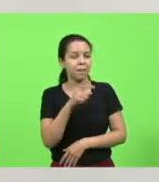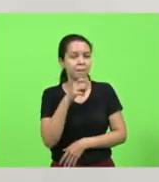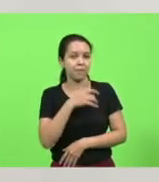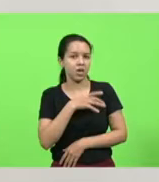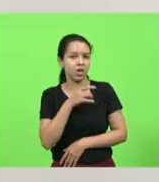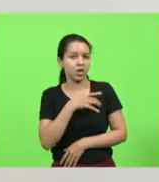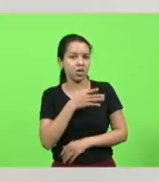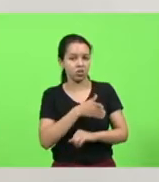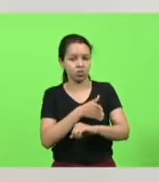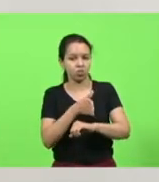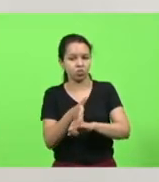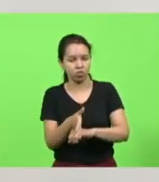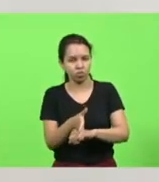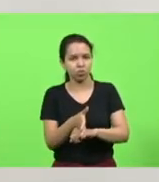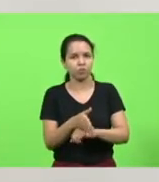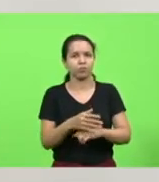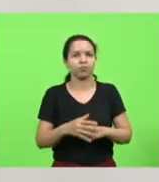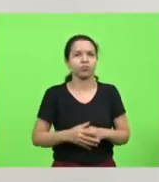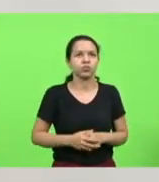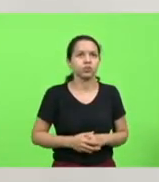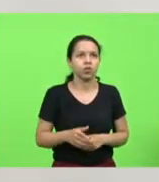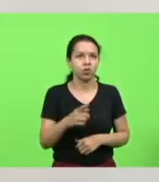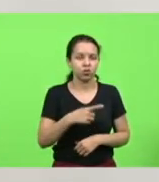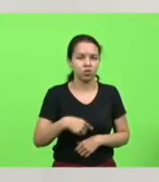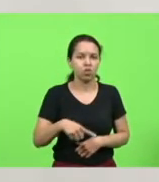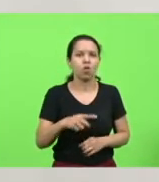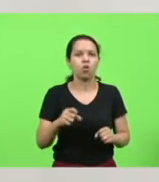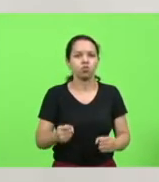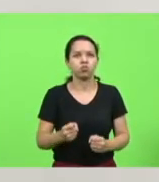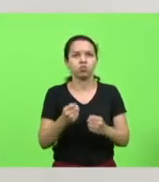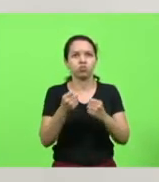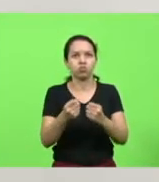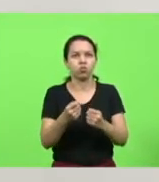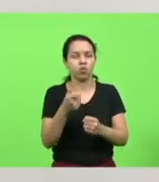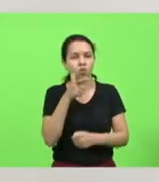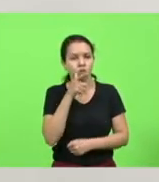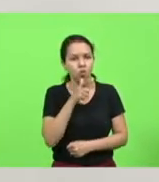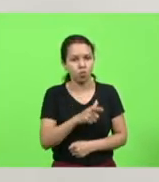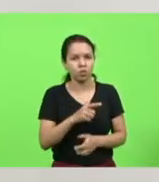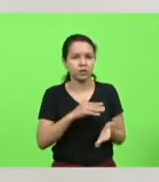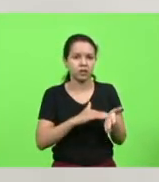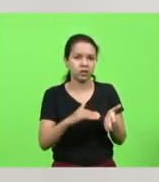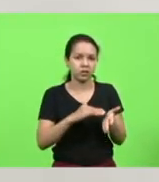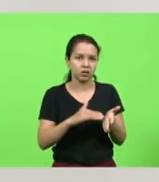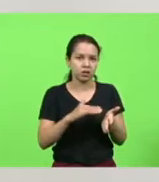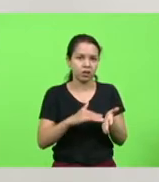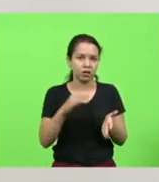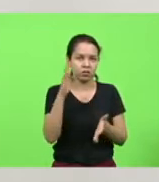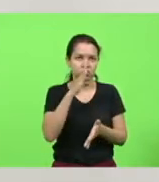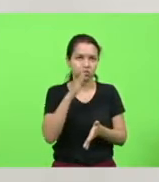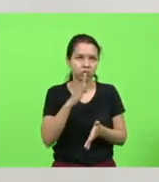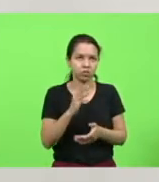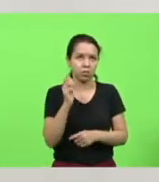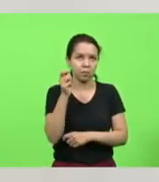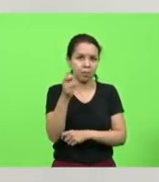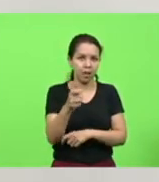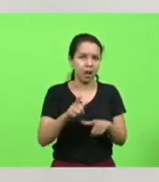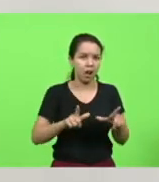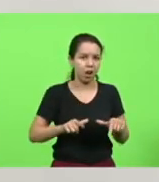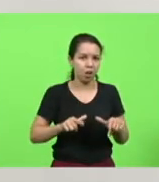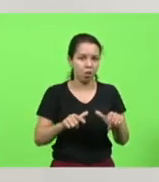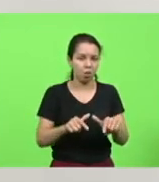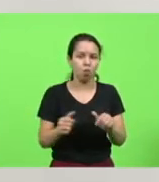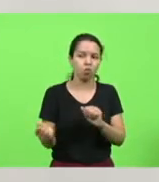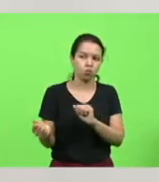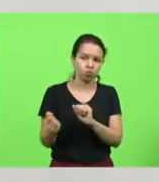nossa boca da barra. Fizemos uma força-tarefa, e aí conseguimos trazer o secretário nacional de pesca em Laguna. Eu coloquei ele numa embarcação,